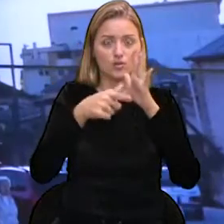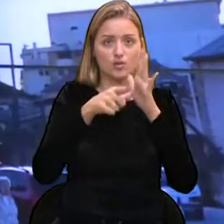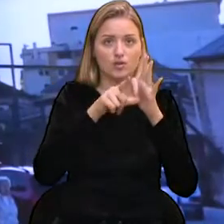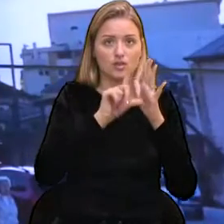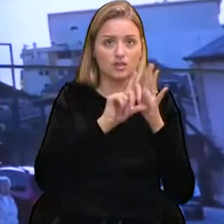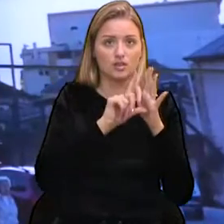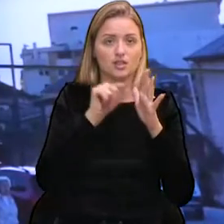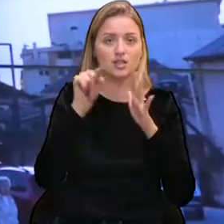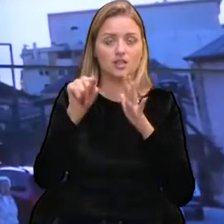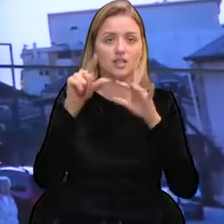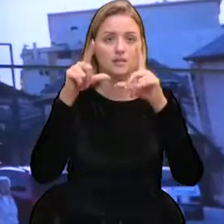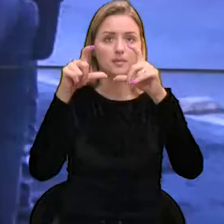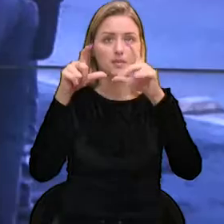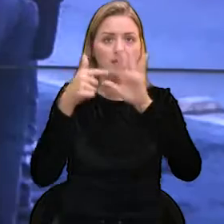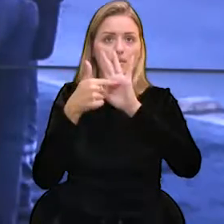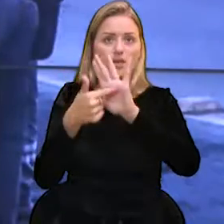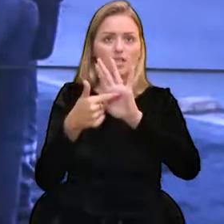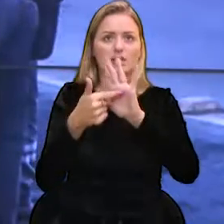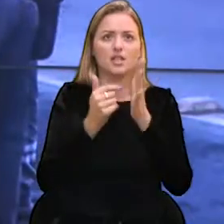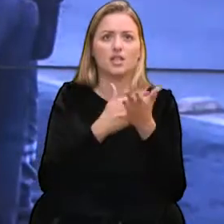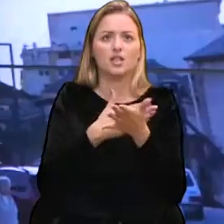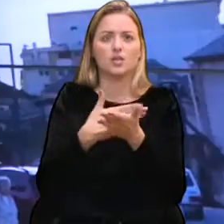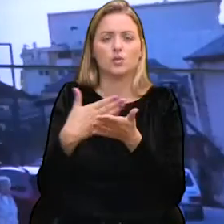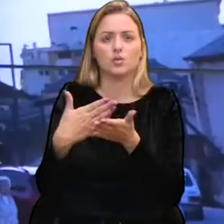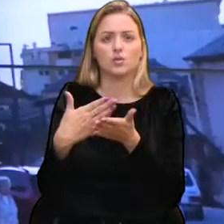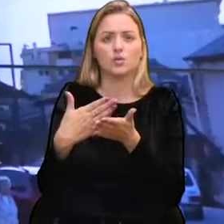na anterior, por favor, bem no início aqui,